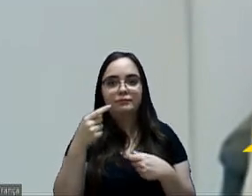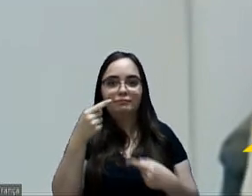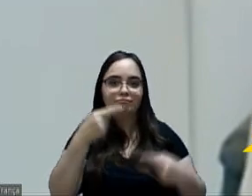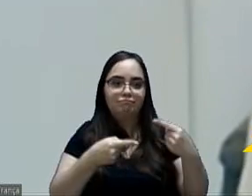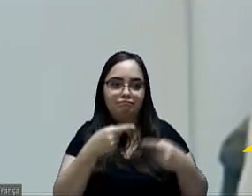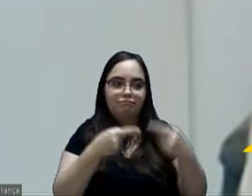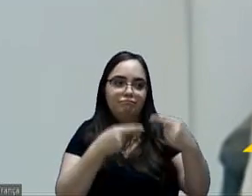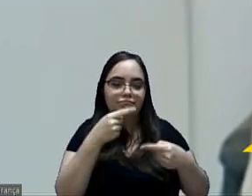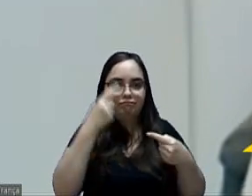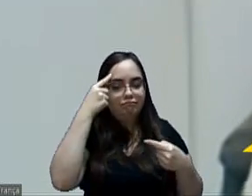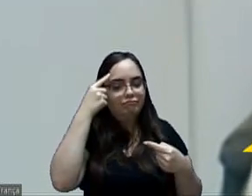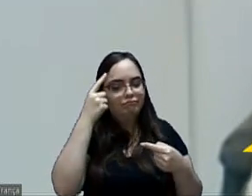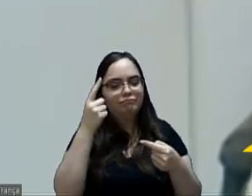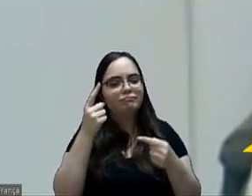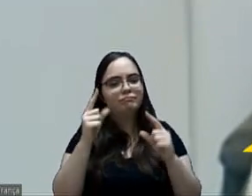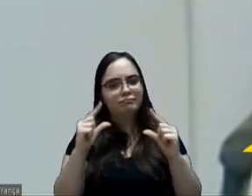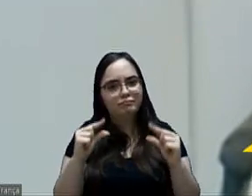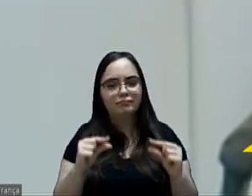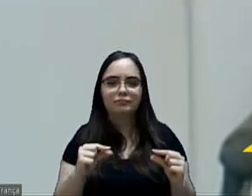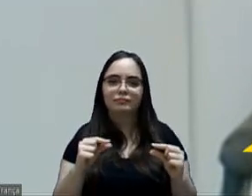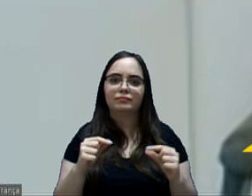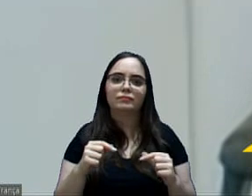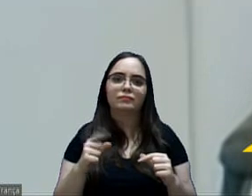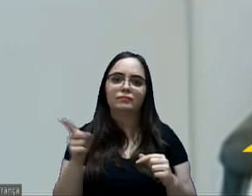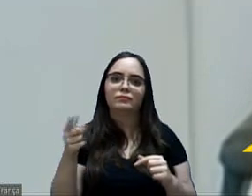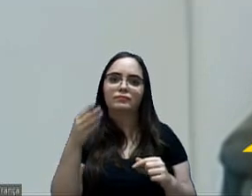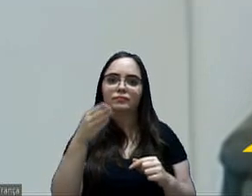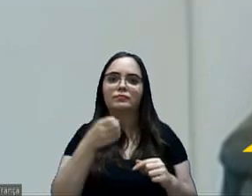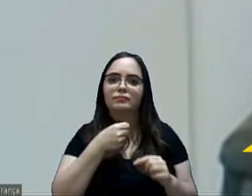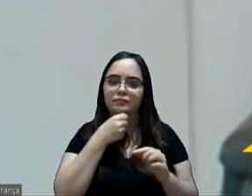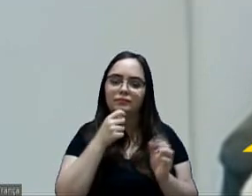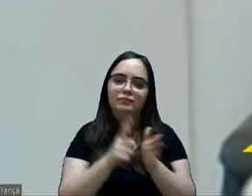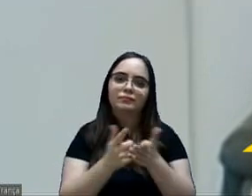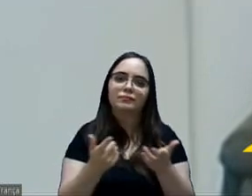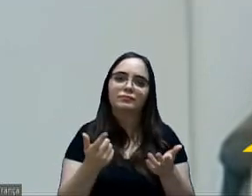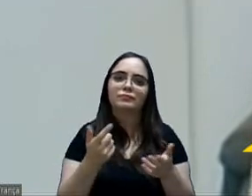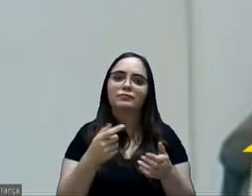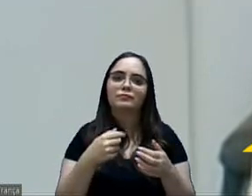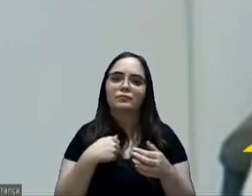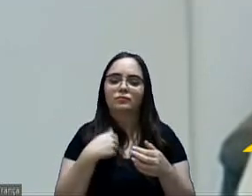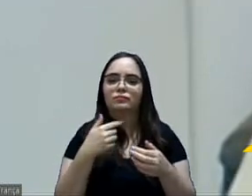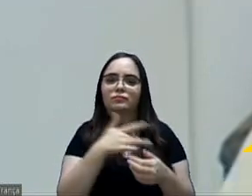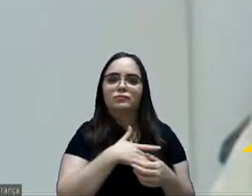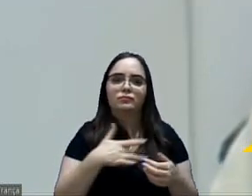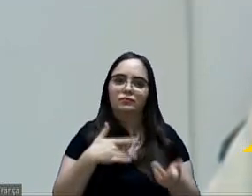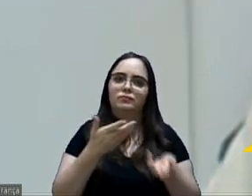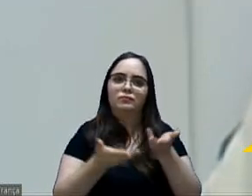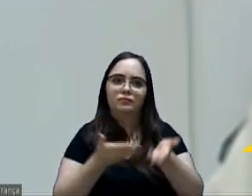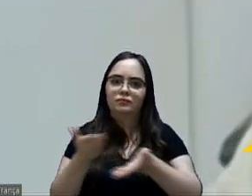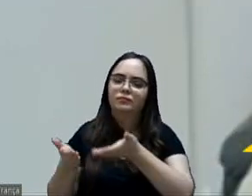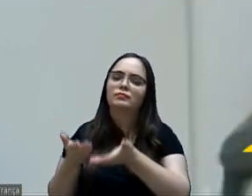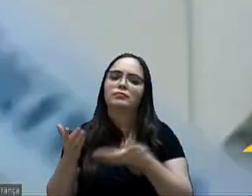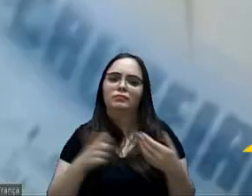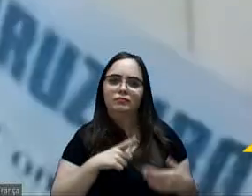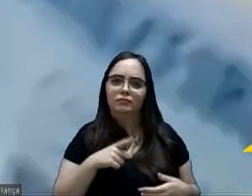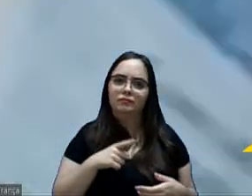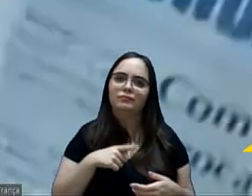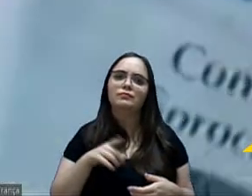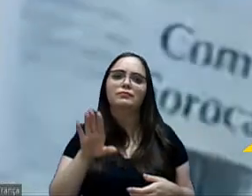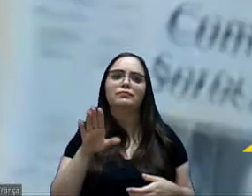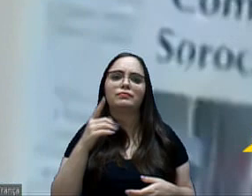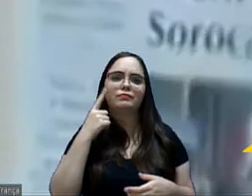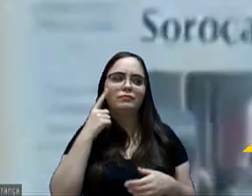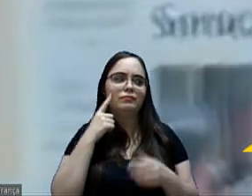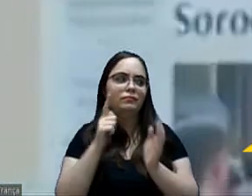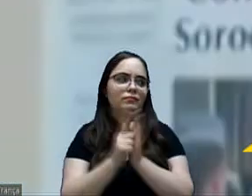acabou. Ele está indo nas rádios, na imprensa, fazendo lá, dizendo que está cuidando da saúde, não tem ninguém sem assistência. E o que é essa manchete